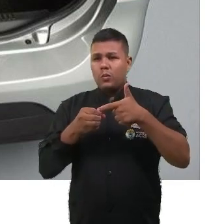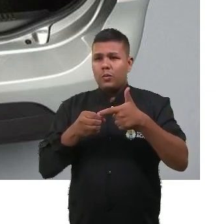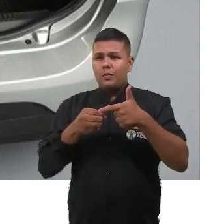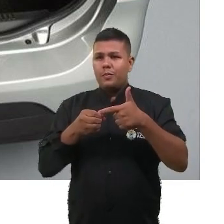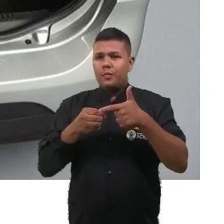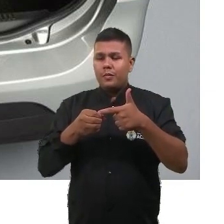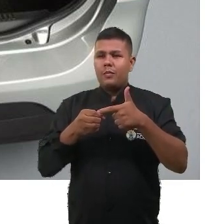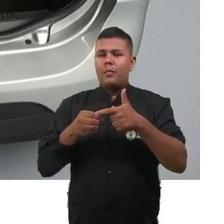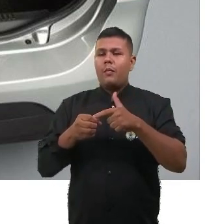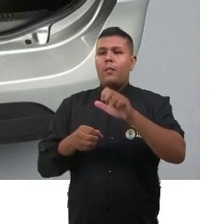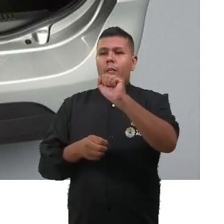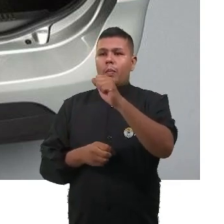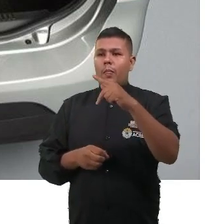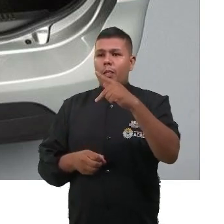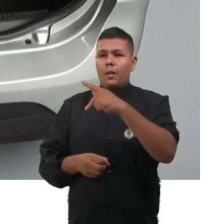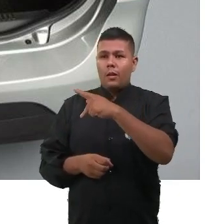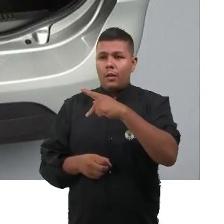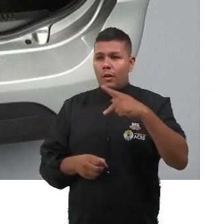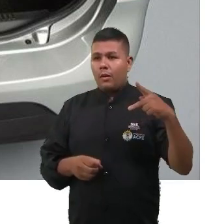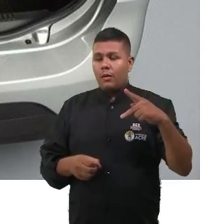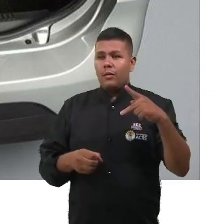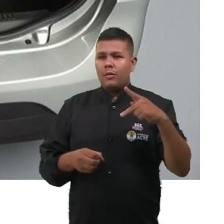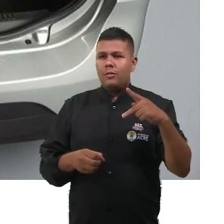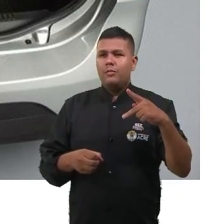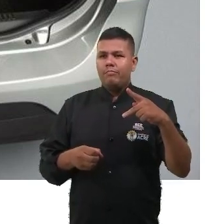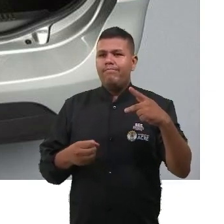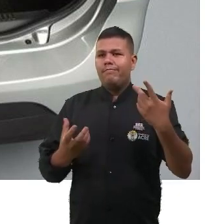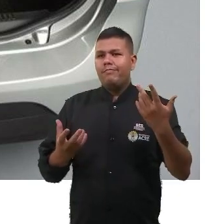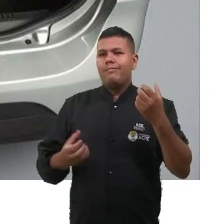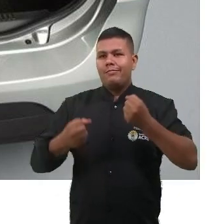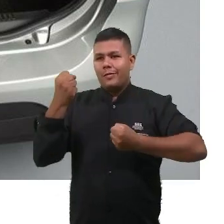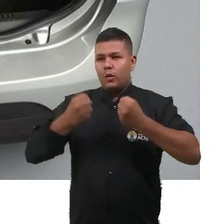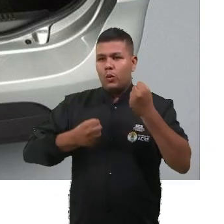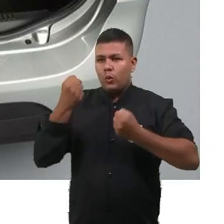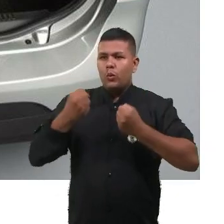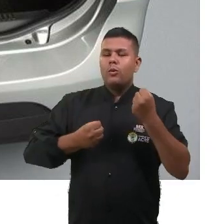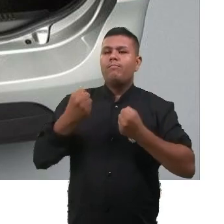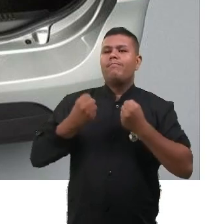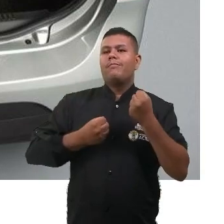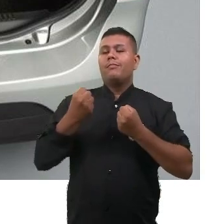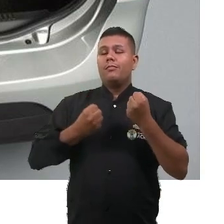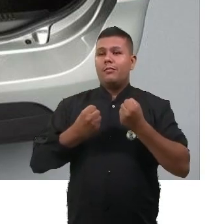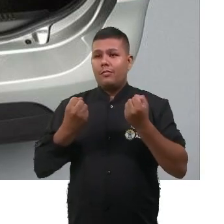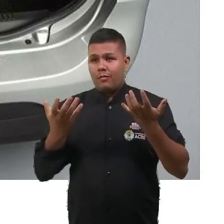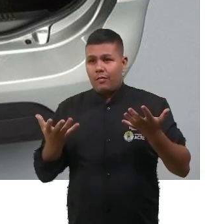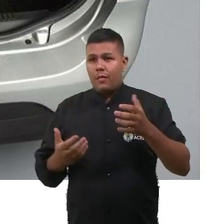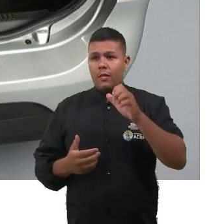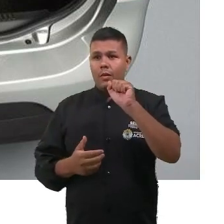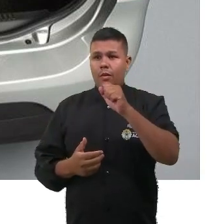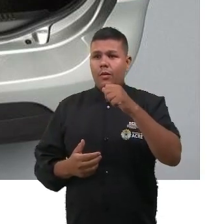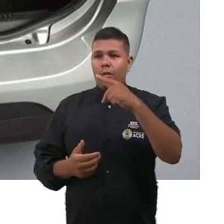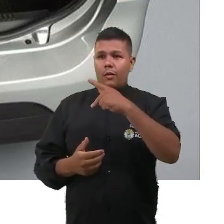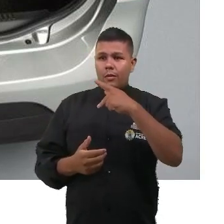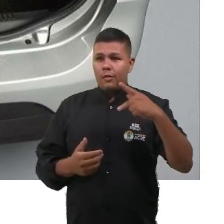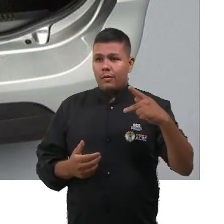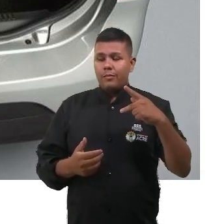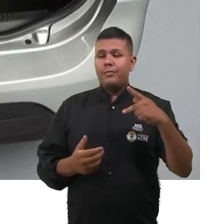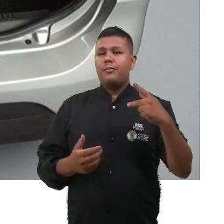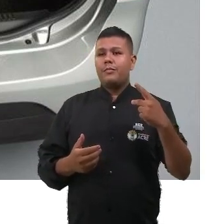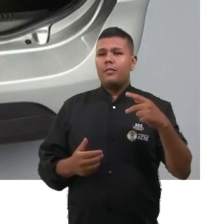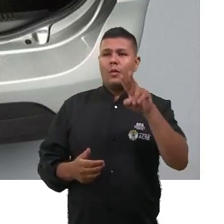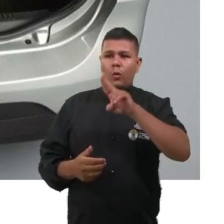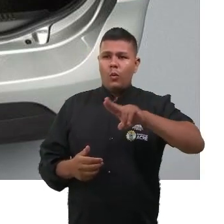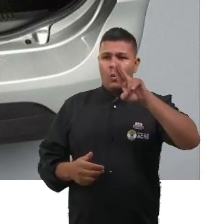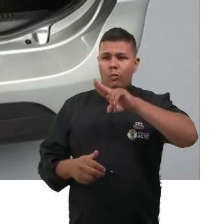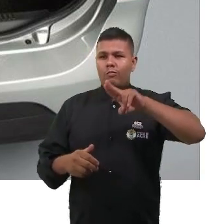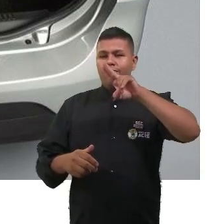nesses aplicativos de veículos, né? A gente tem aplicativo de mobilidade, então basicamente esses aplicativos estão usando bastante esse tipo